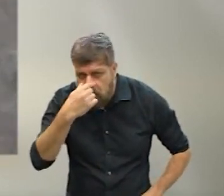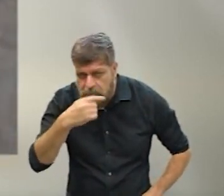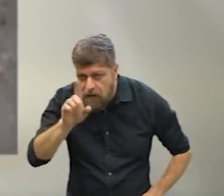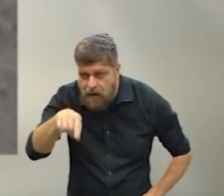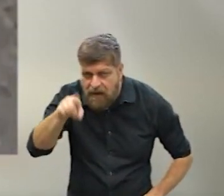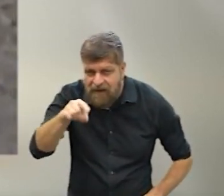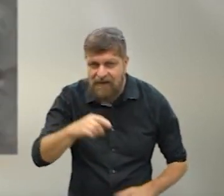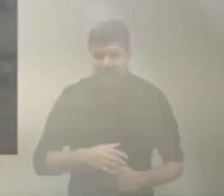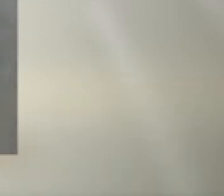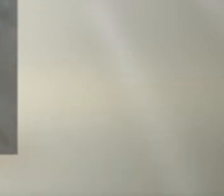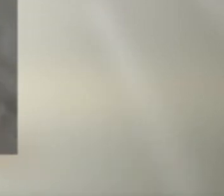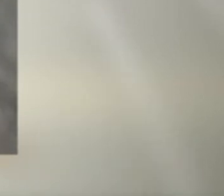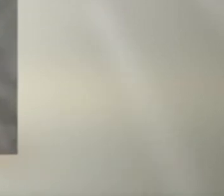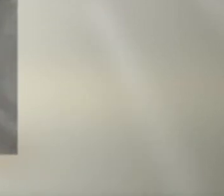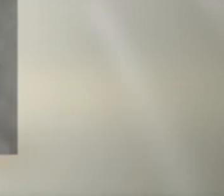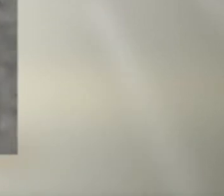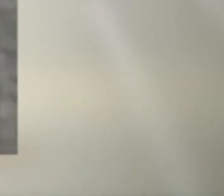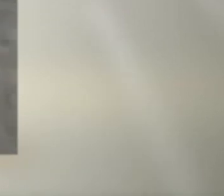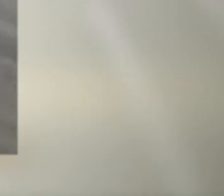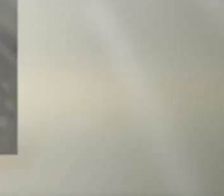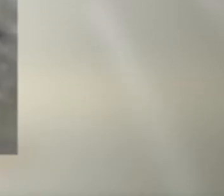Eita, será que é gripe?